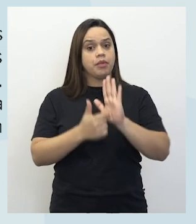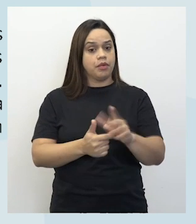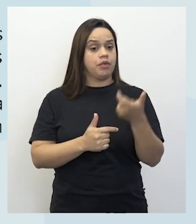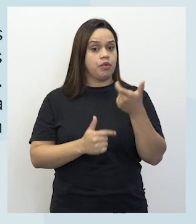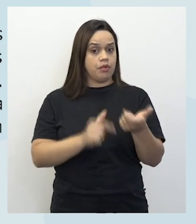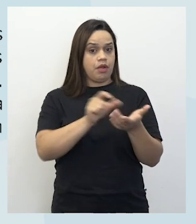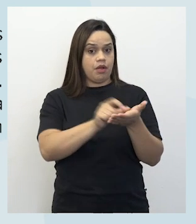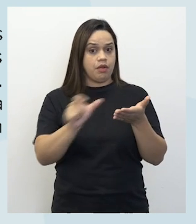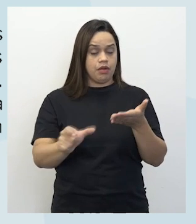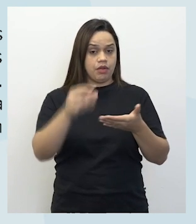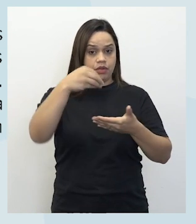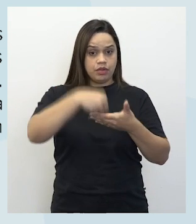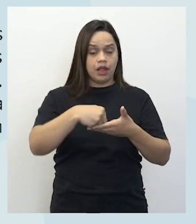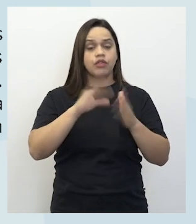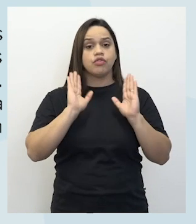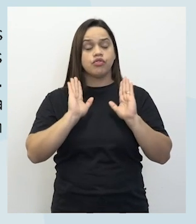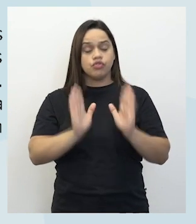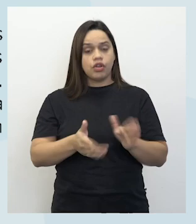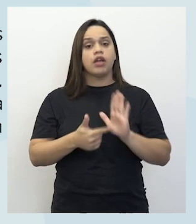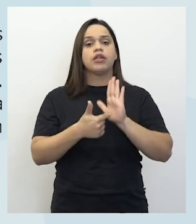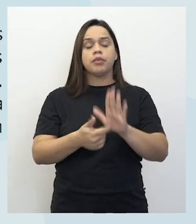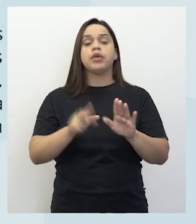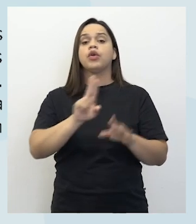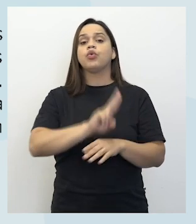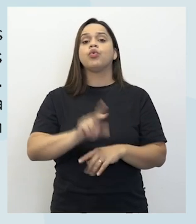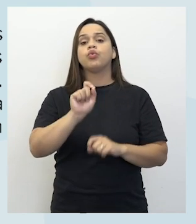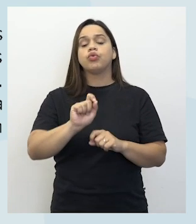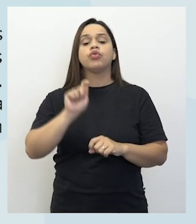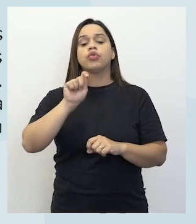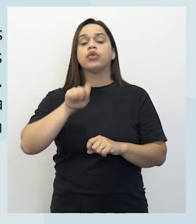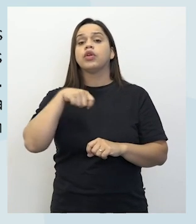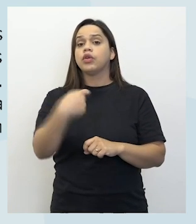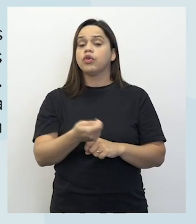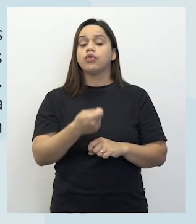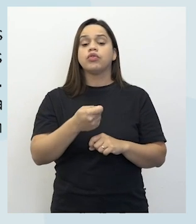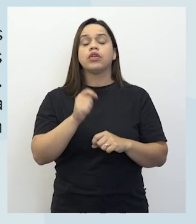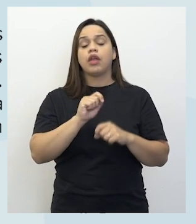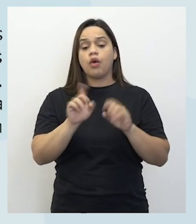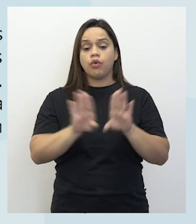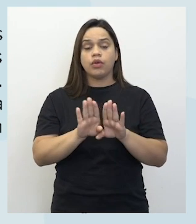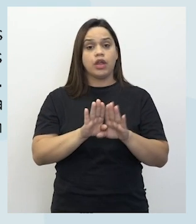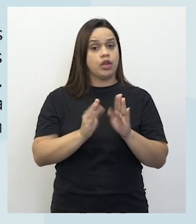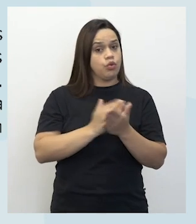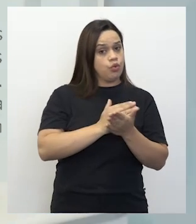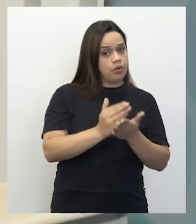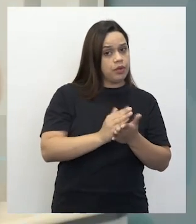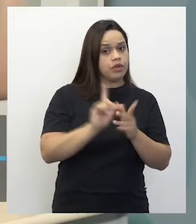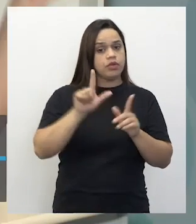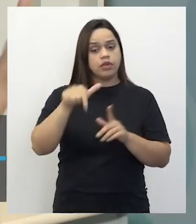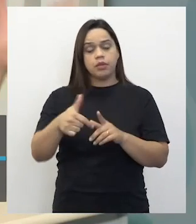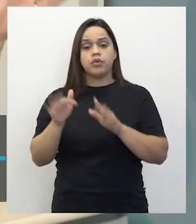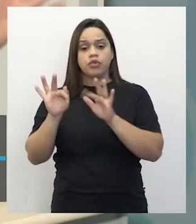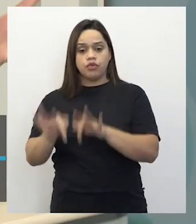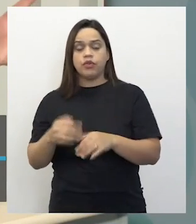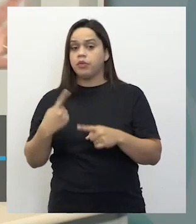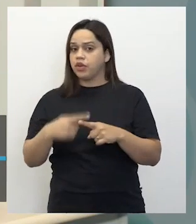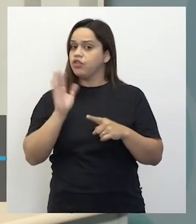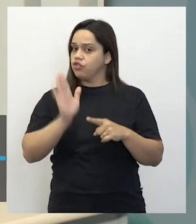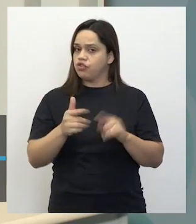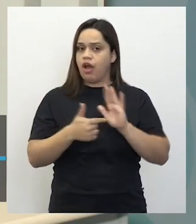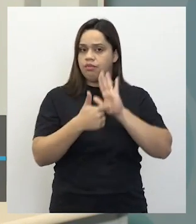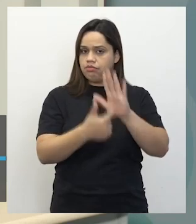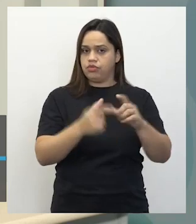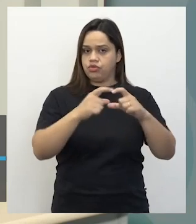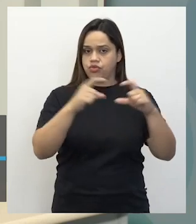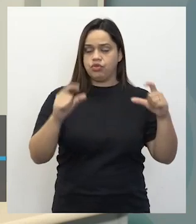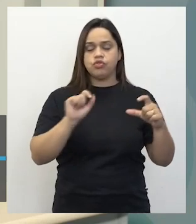parte dentro de uma parte já destacada, usa-se um sinal gráfico no início e um sinal gráfico no fim. Quando eu já tenho uma parte grande destacada, aí eu só